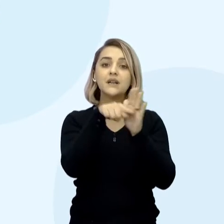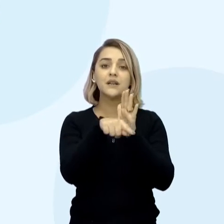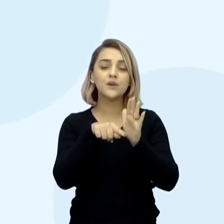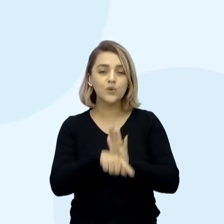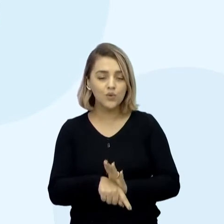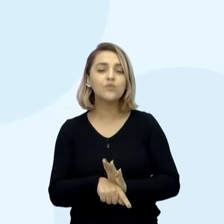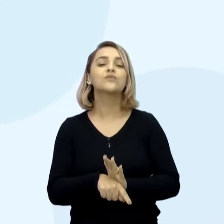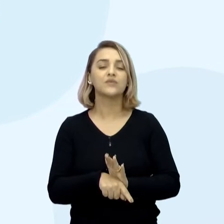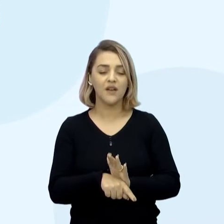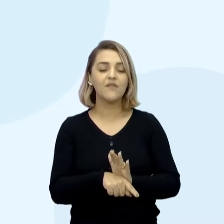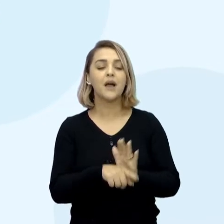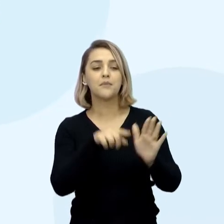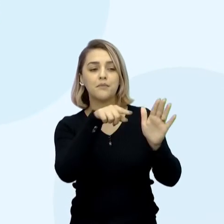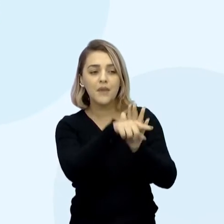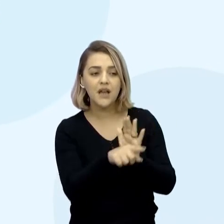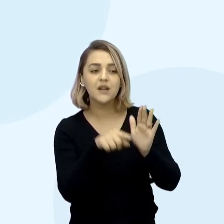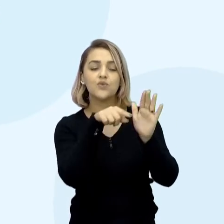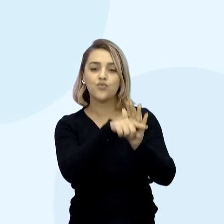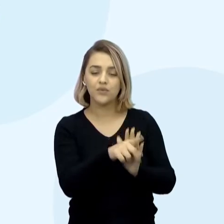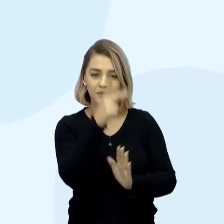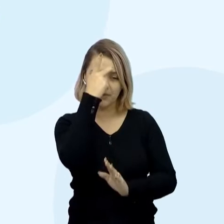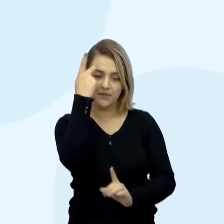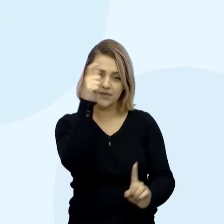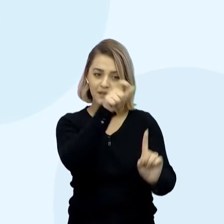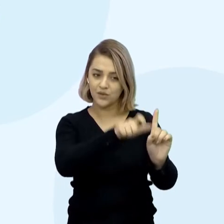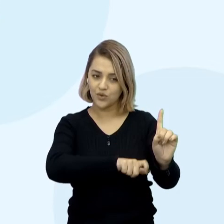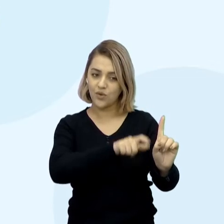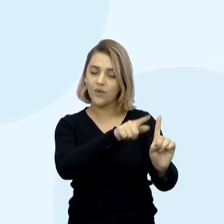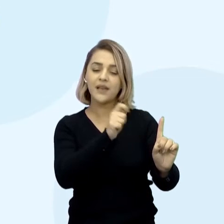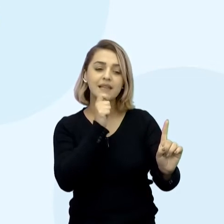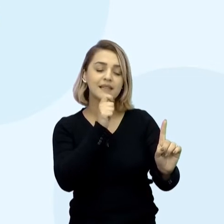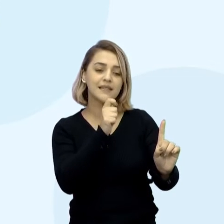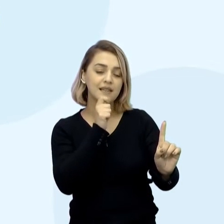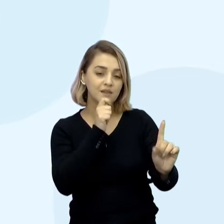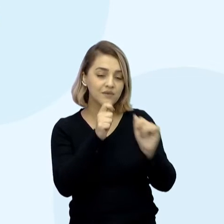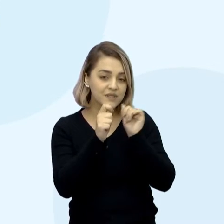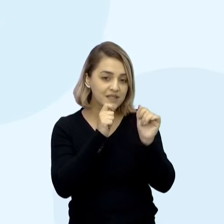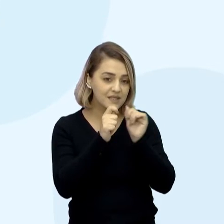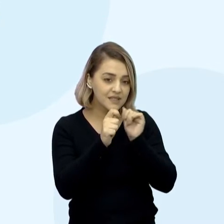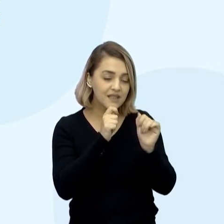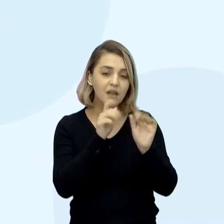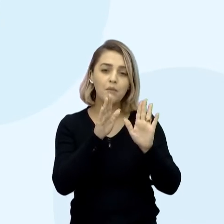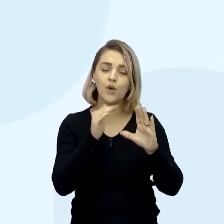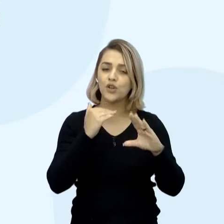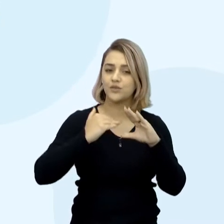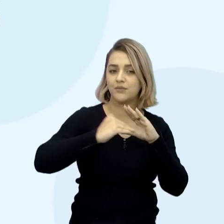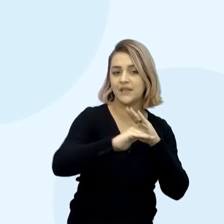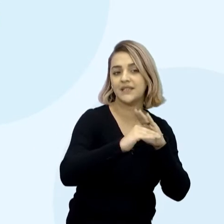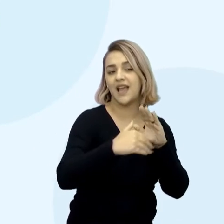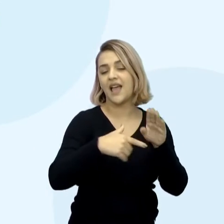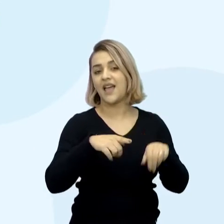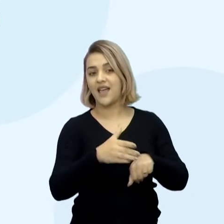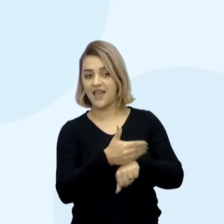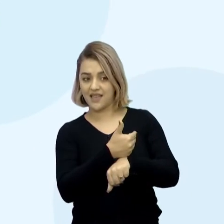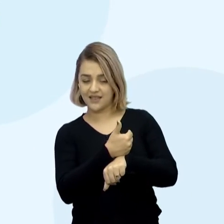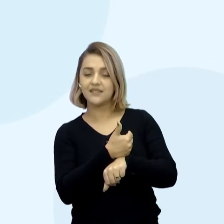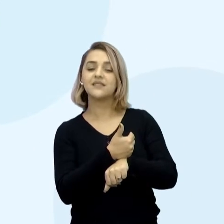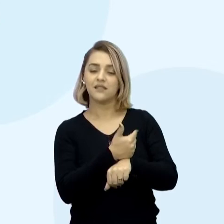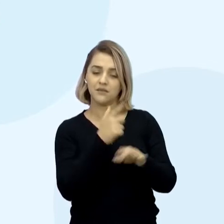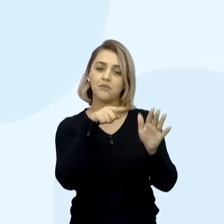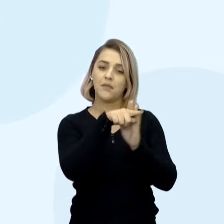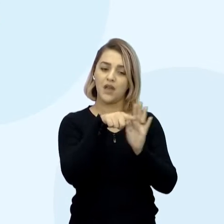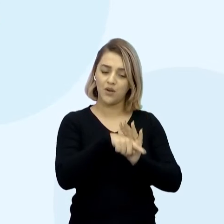com o entrevistado ou os entrevistados. Você pode enviar as perguntas com antecedência para agilizar esse